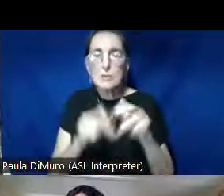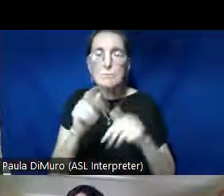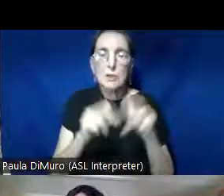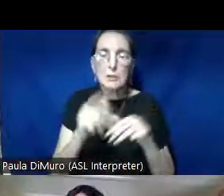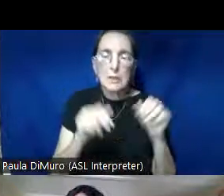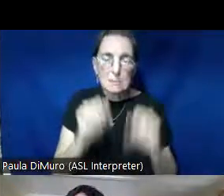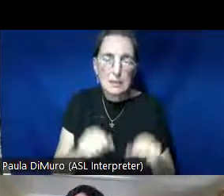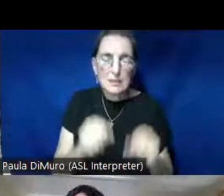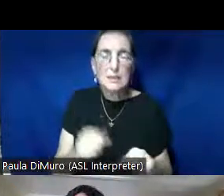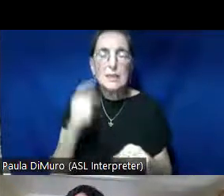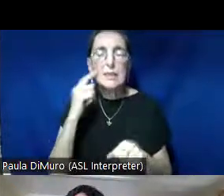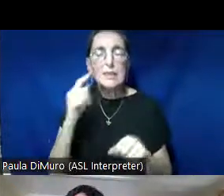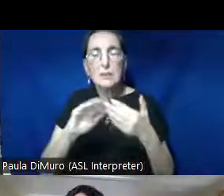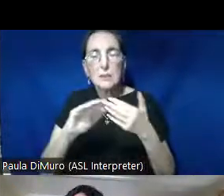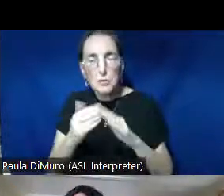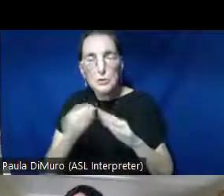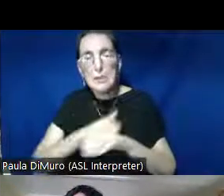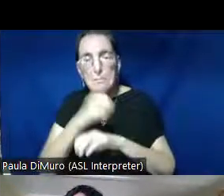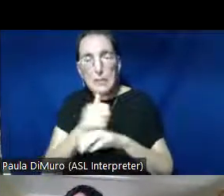junta com outras partes interessadas,